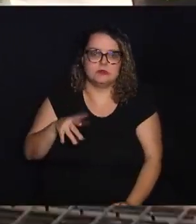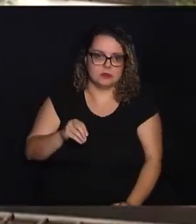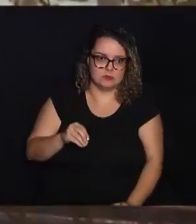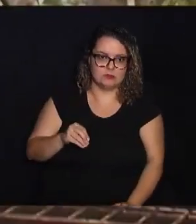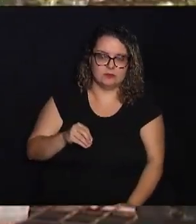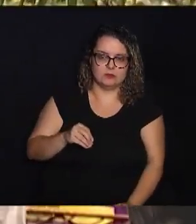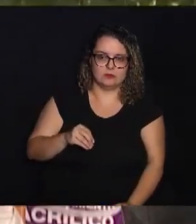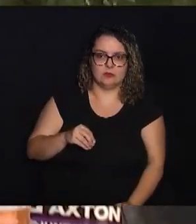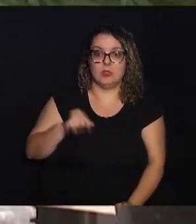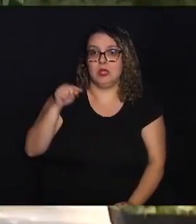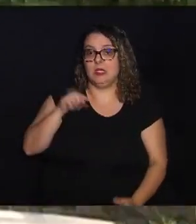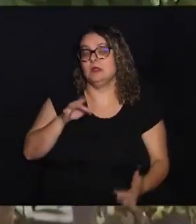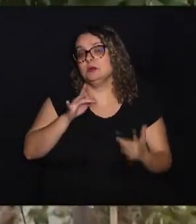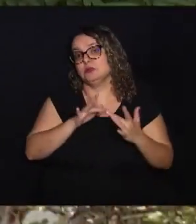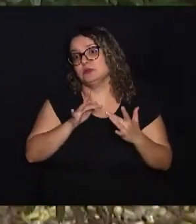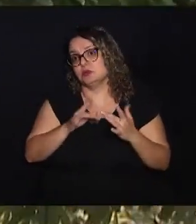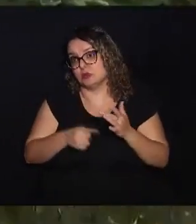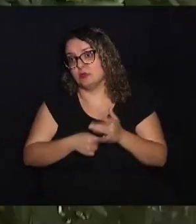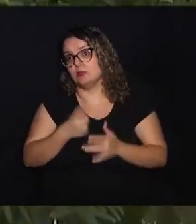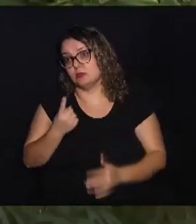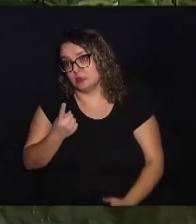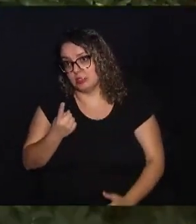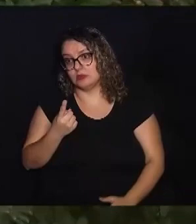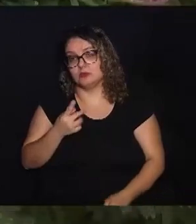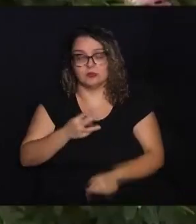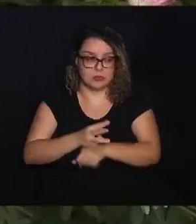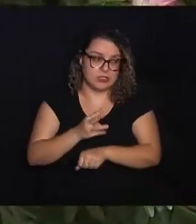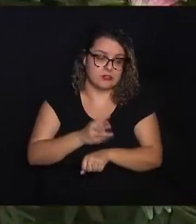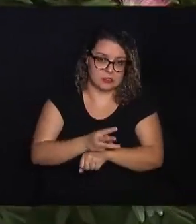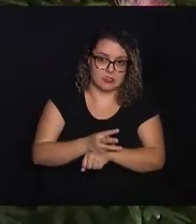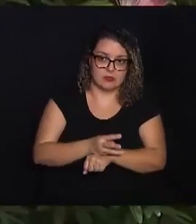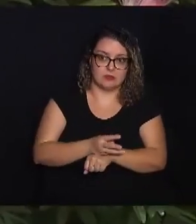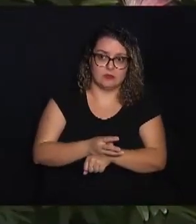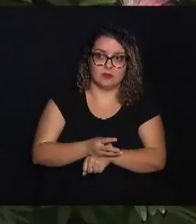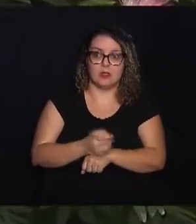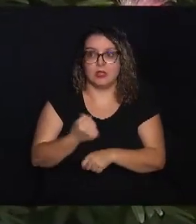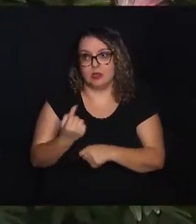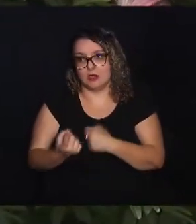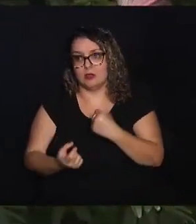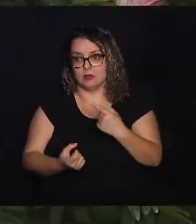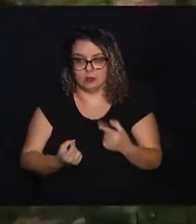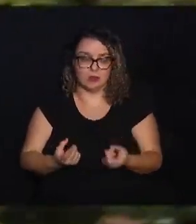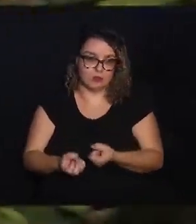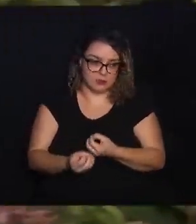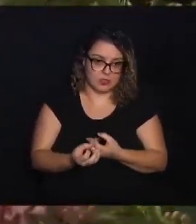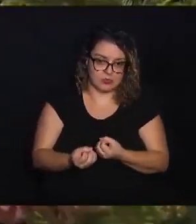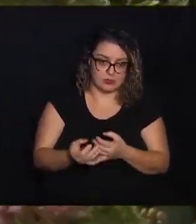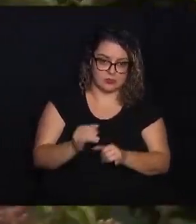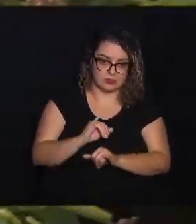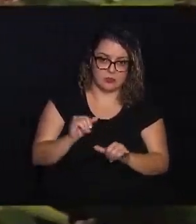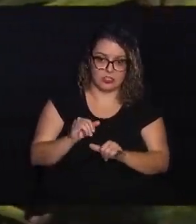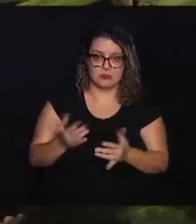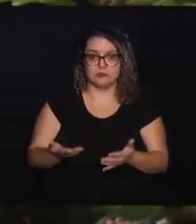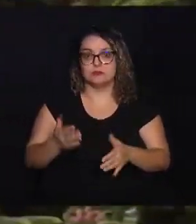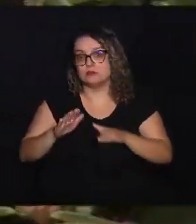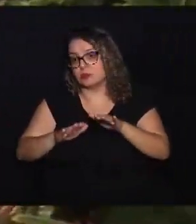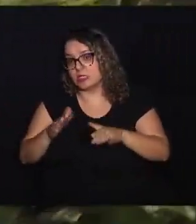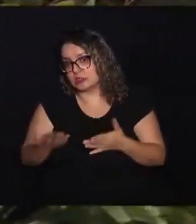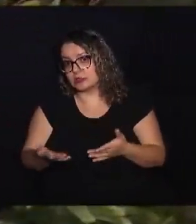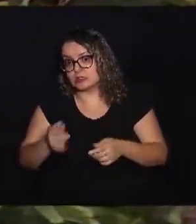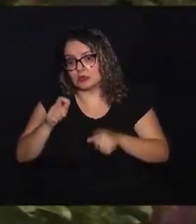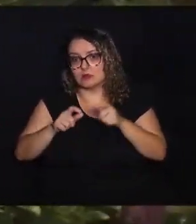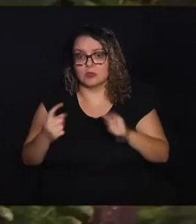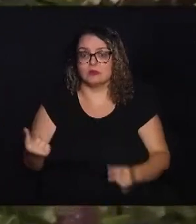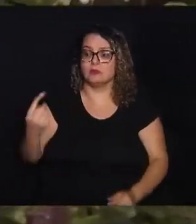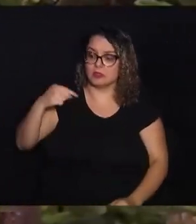Esse contato primeiro pelo WhatsApp, né? Eu passo algumas informações, né? E aí muitas vezes as pessoas vêm aqui